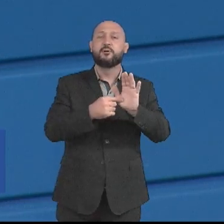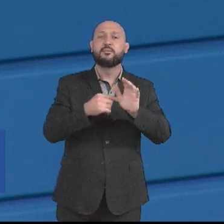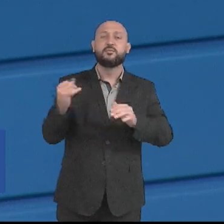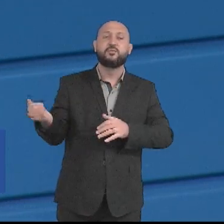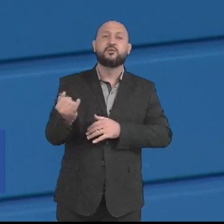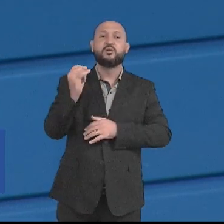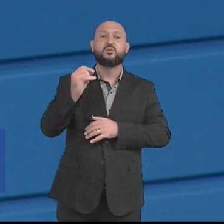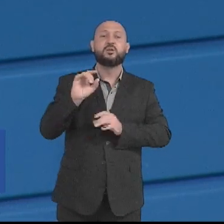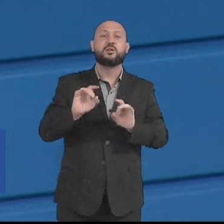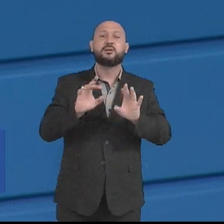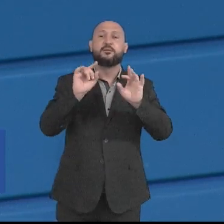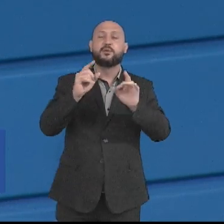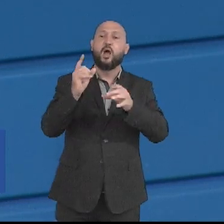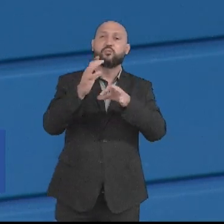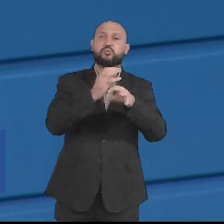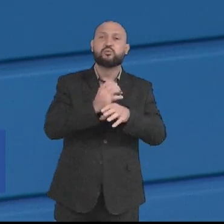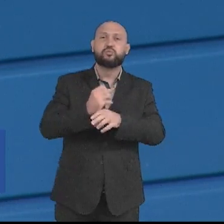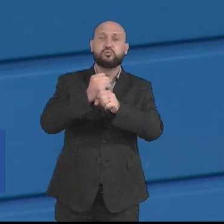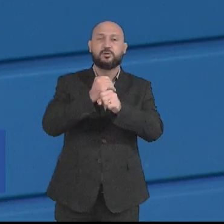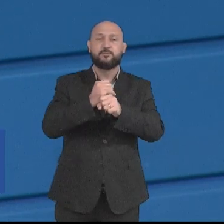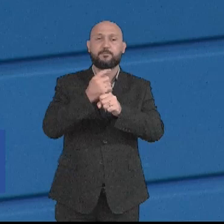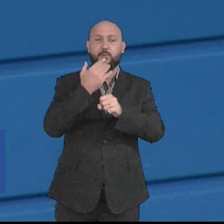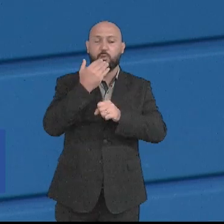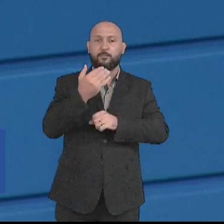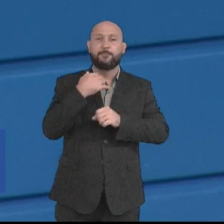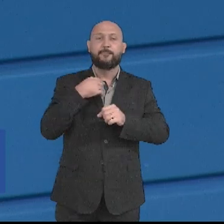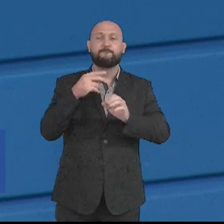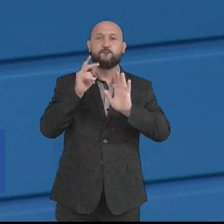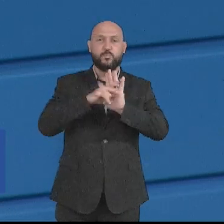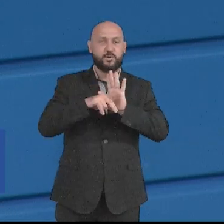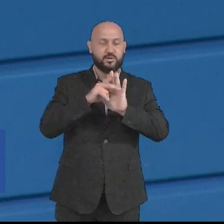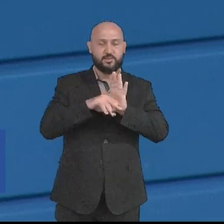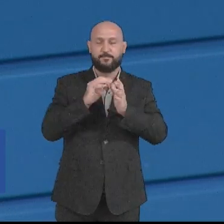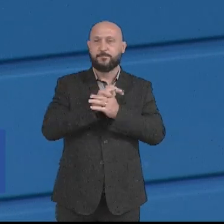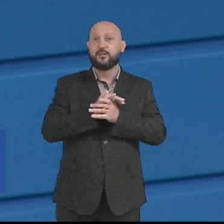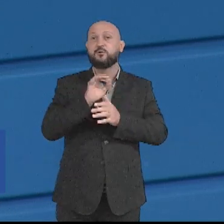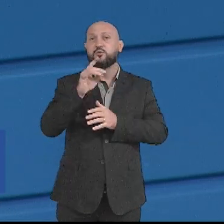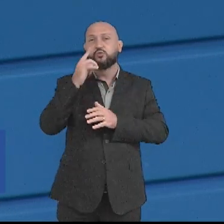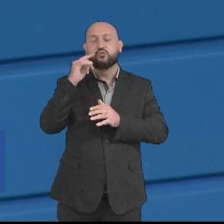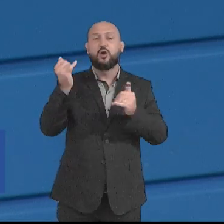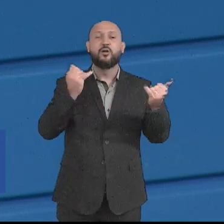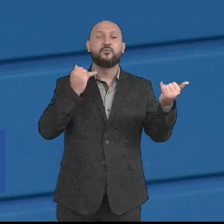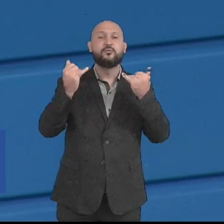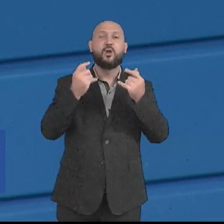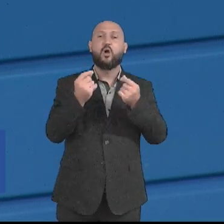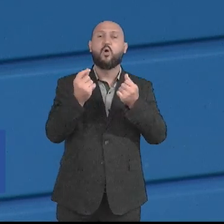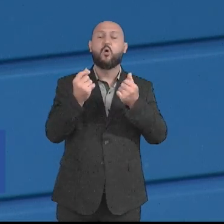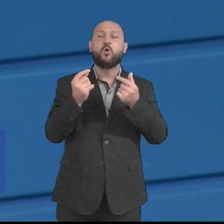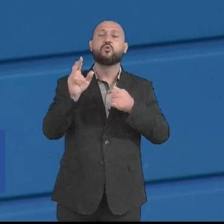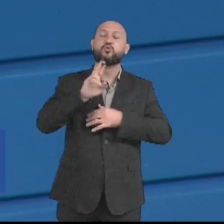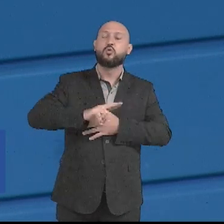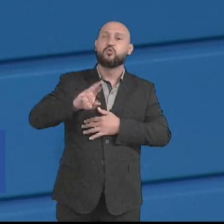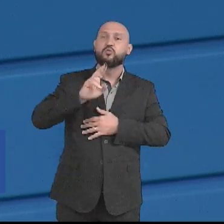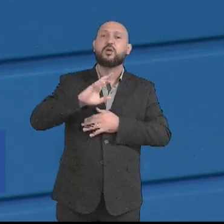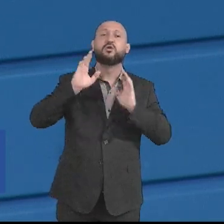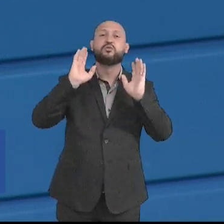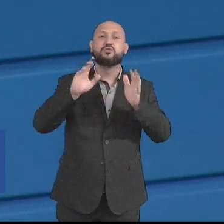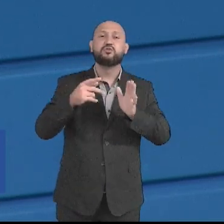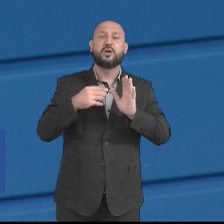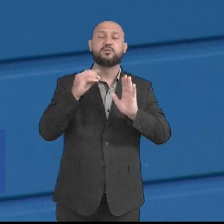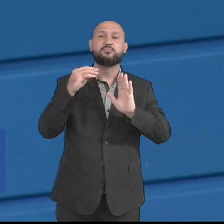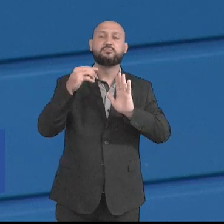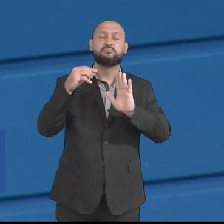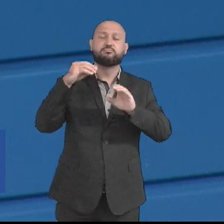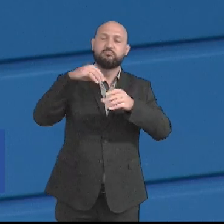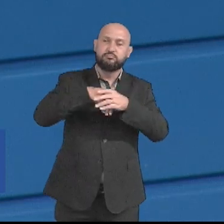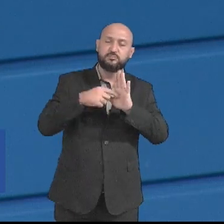valores específicos de dotação orçamentária destinados ao programa. Apenas menciona que os recursos utilizados são aqueles já